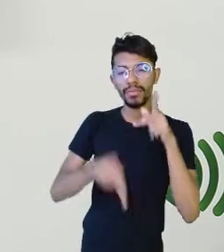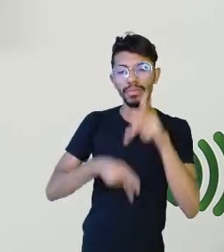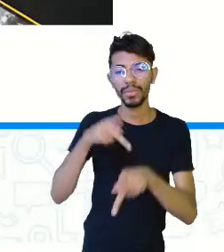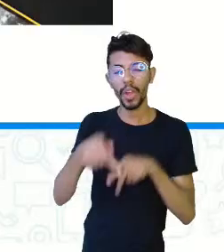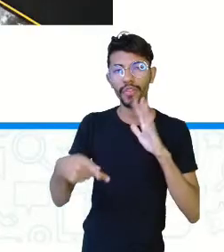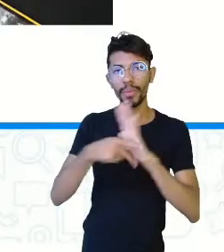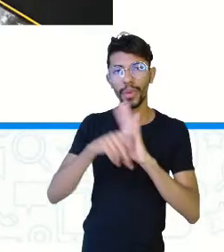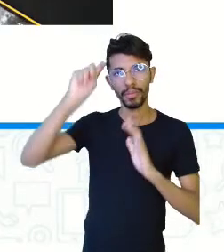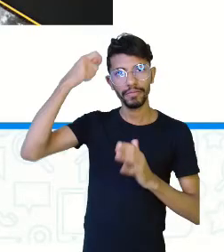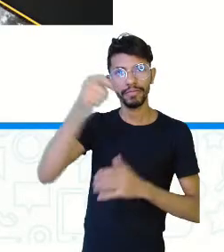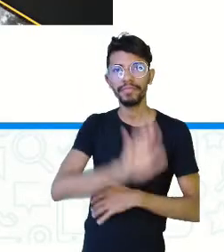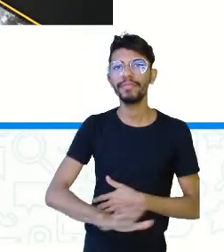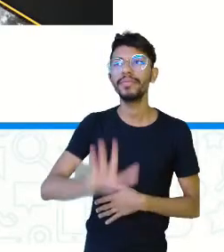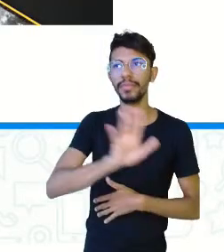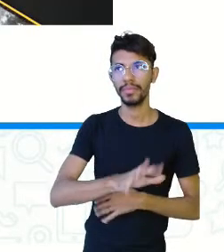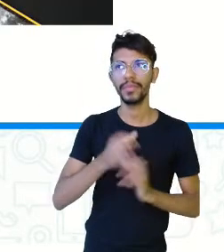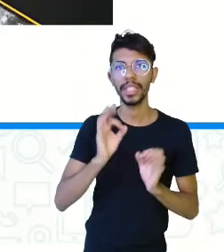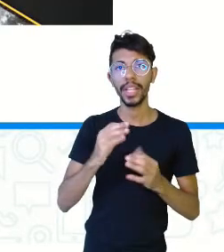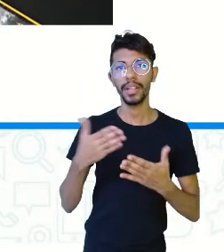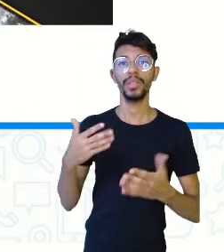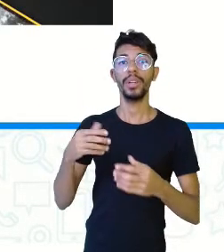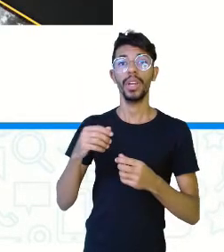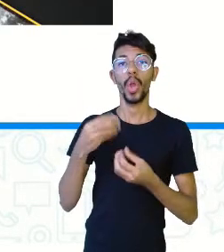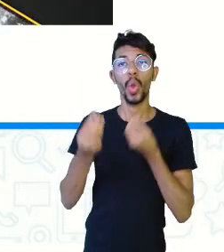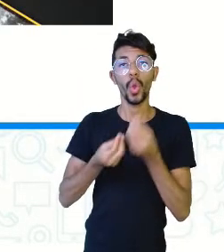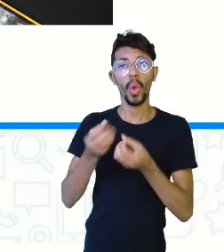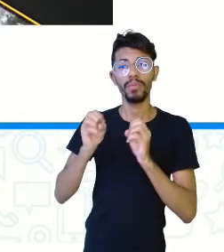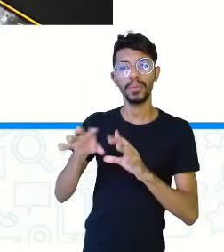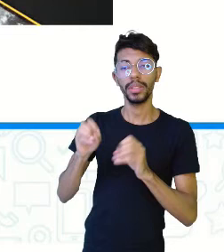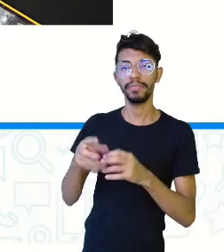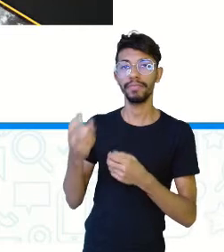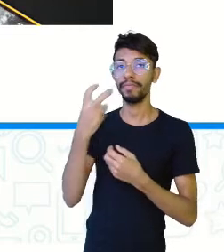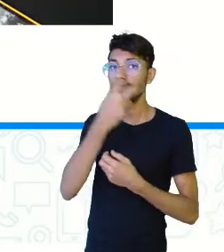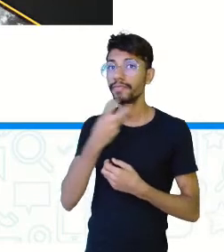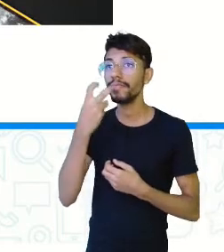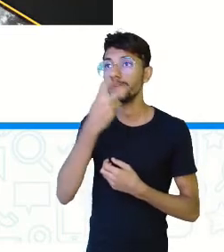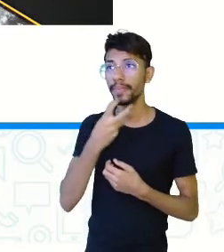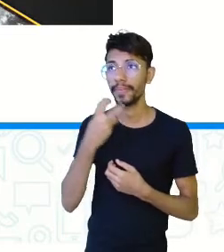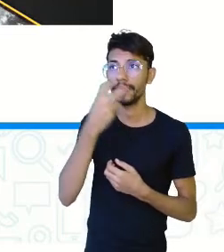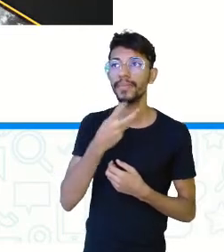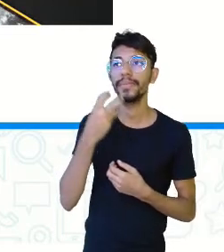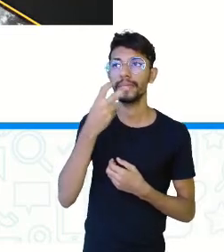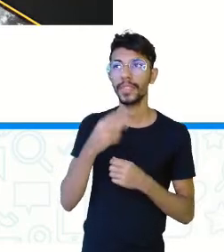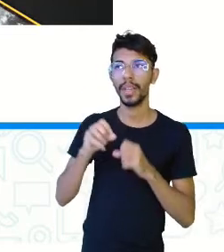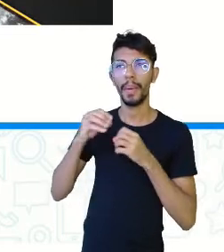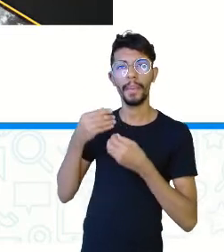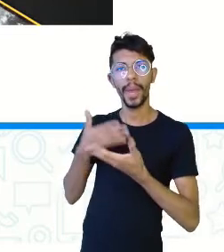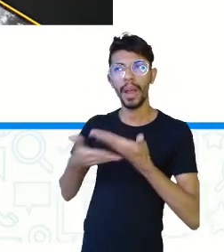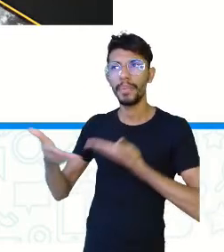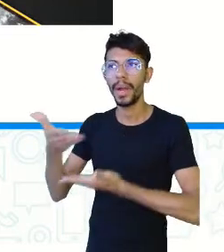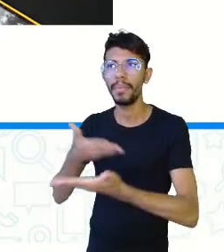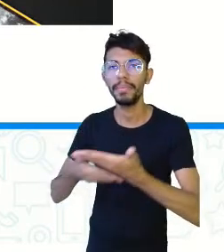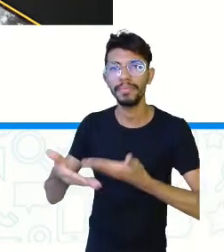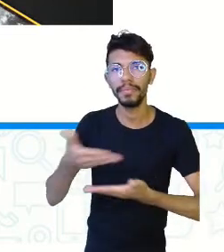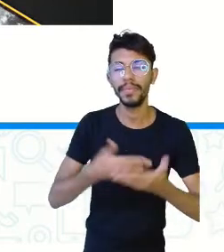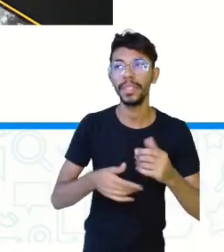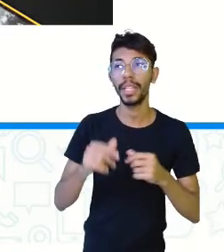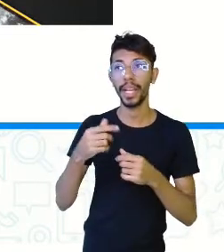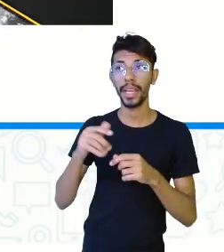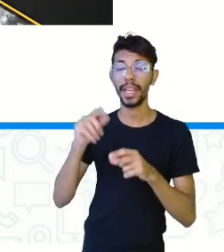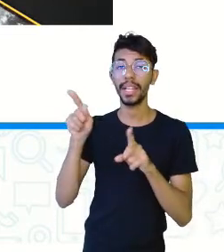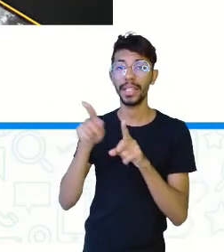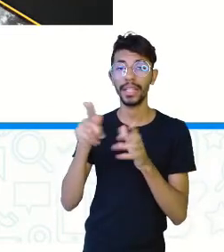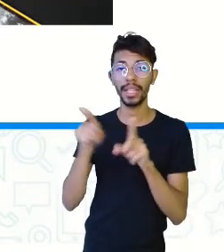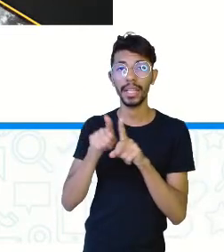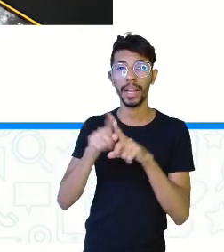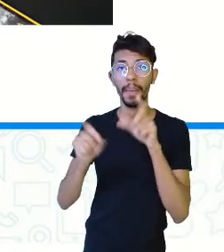São passados oralmente ao longo das gerações e a autoria de muitos deles é desconhecida. O